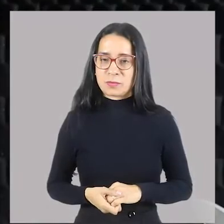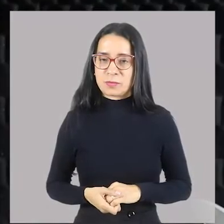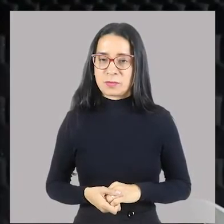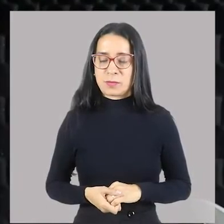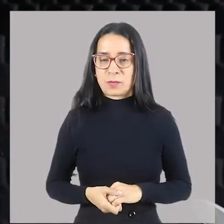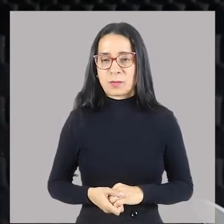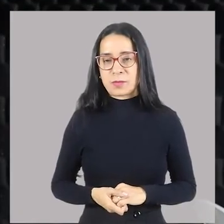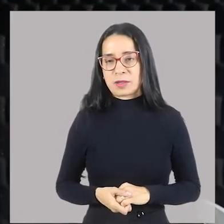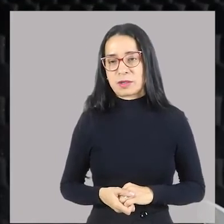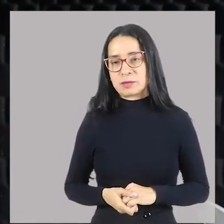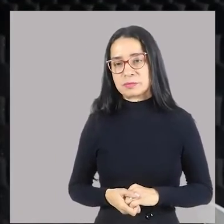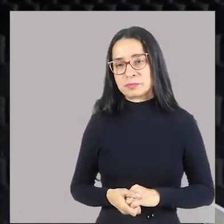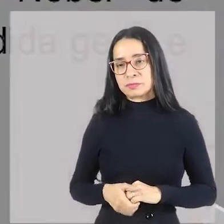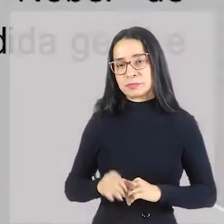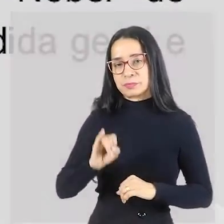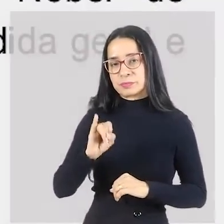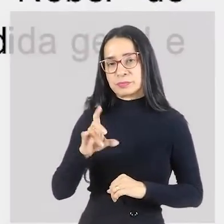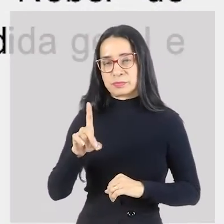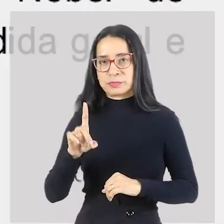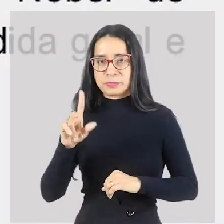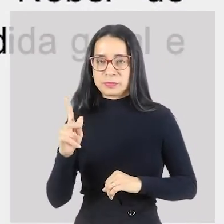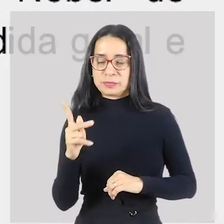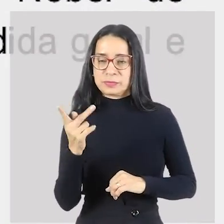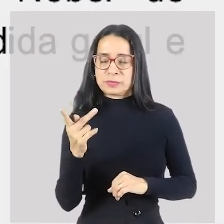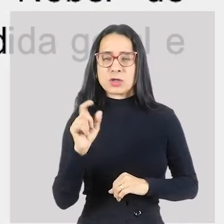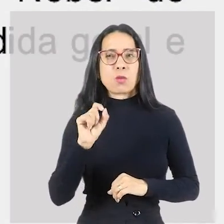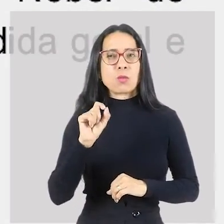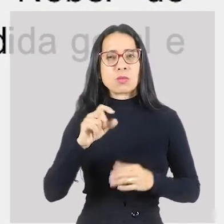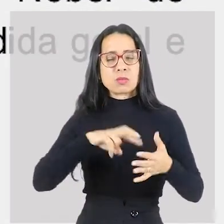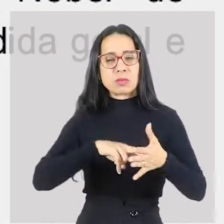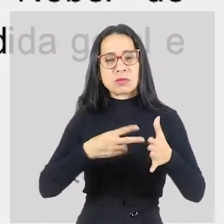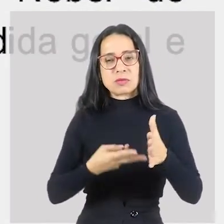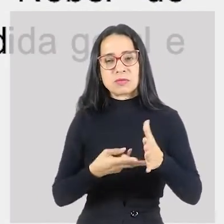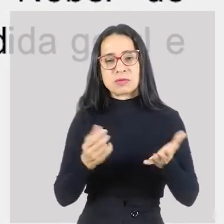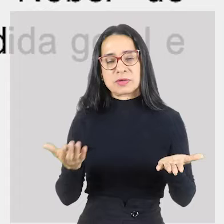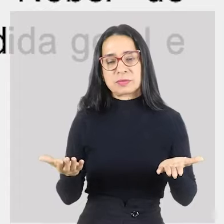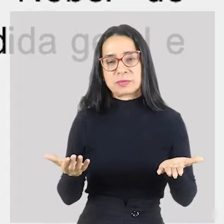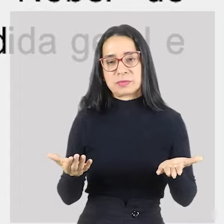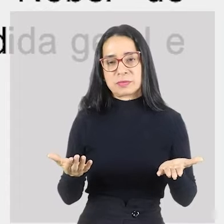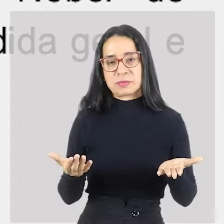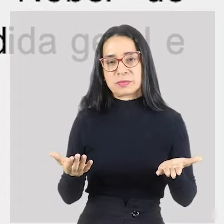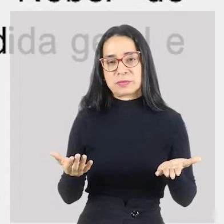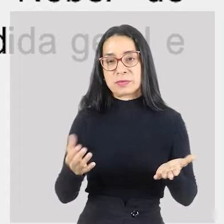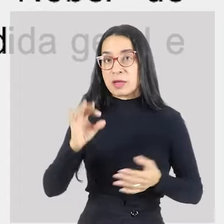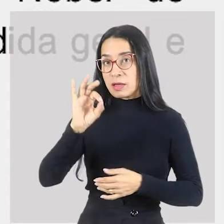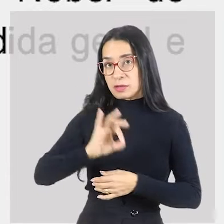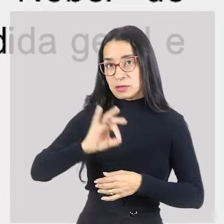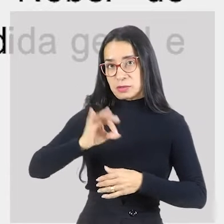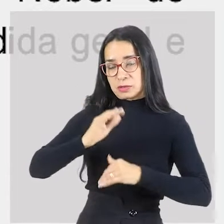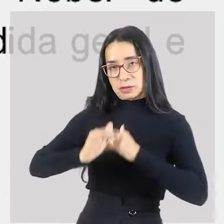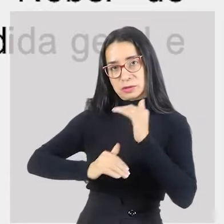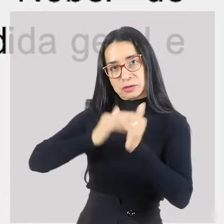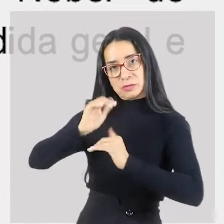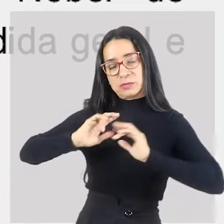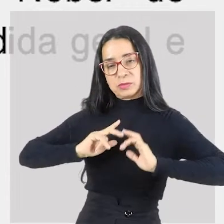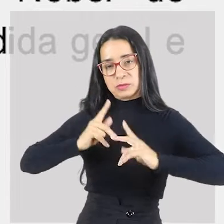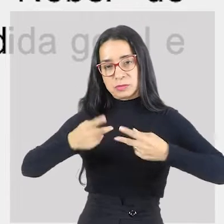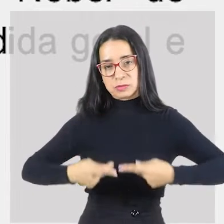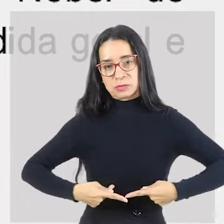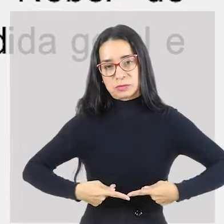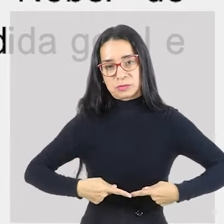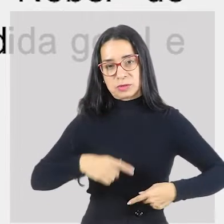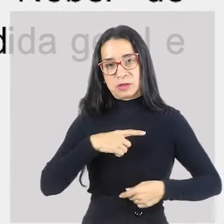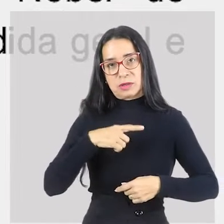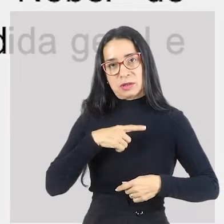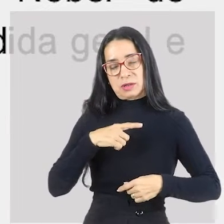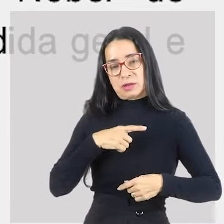próxima? O IDH. O que é IDH? Índice de Desenvolvimento Humano. Existe um